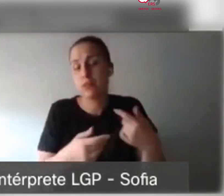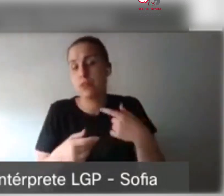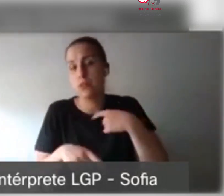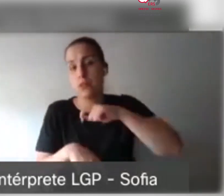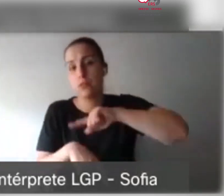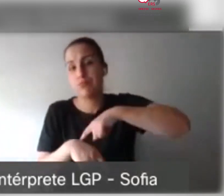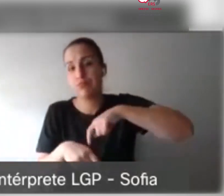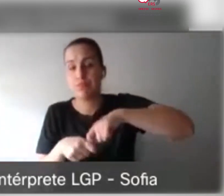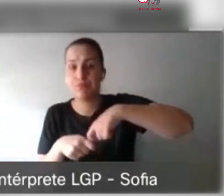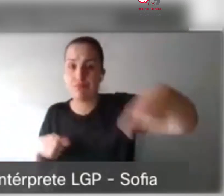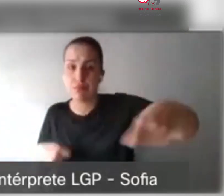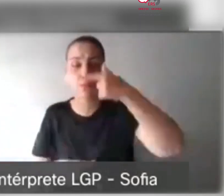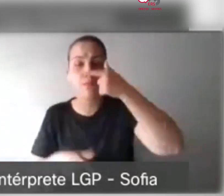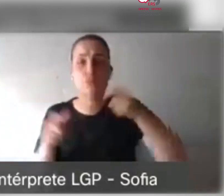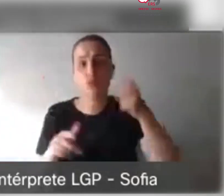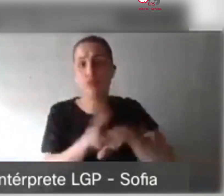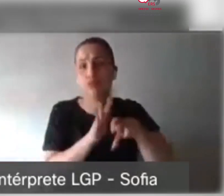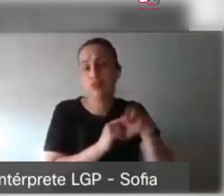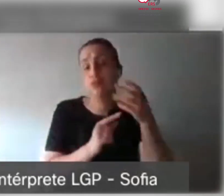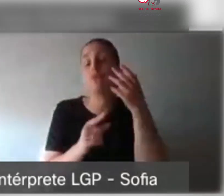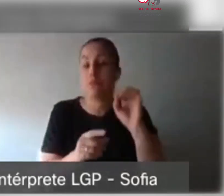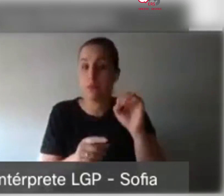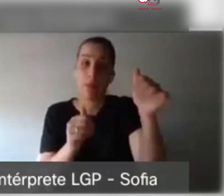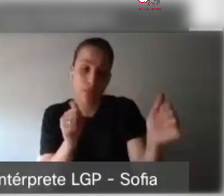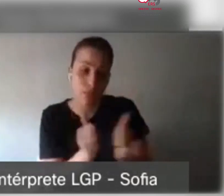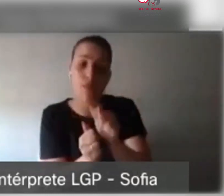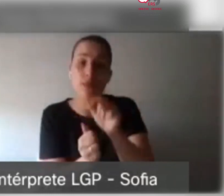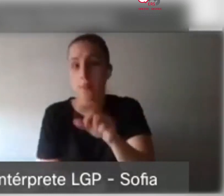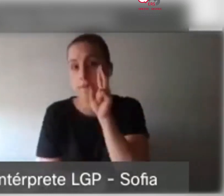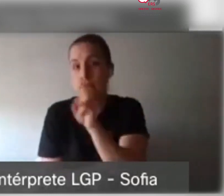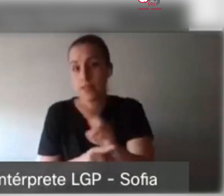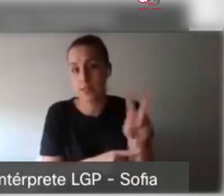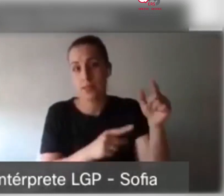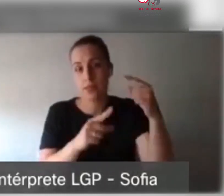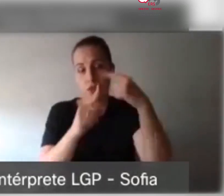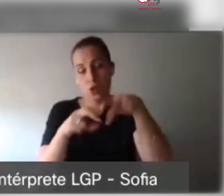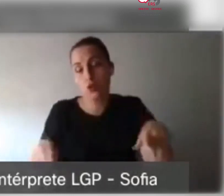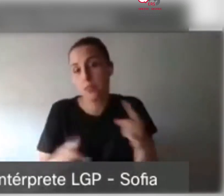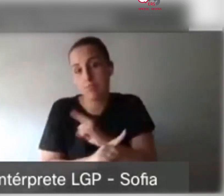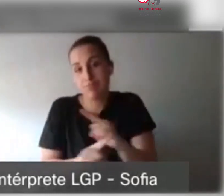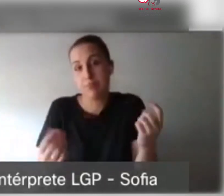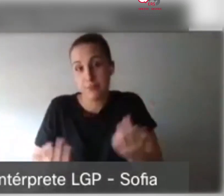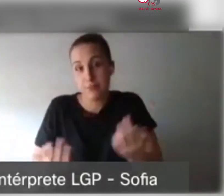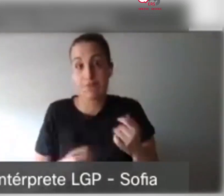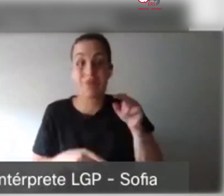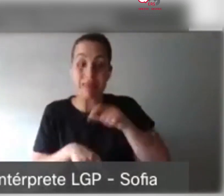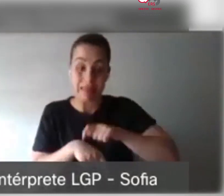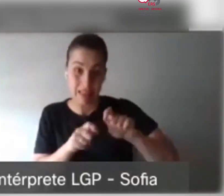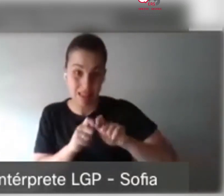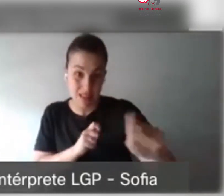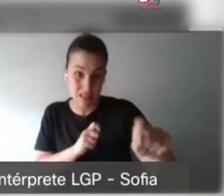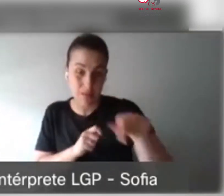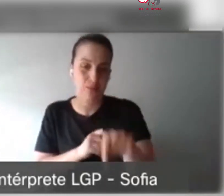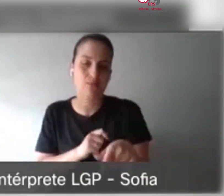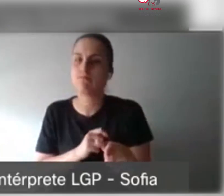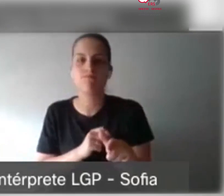extensa a entrada de pessoas, nomeadamente de acompanhantes e de visitas nos hospitais. Mesmo durante esses períodos,